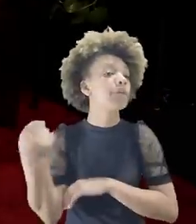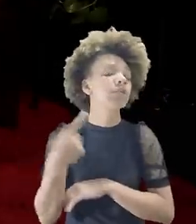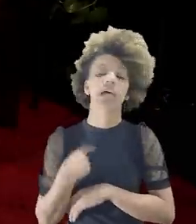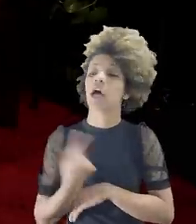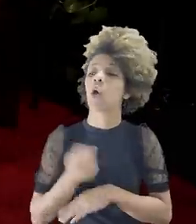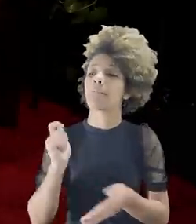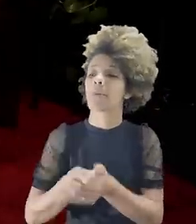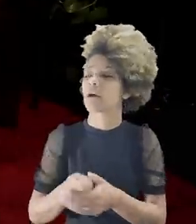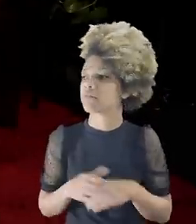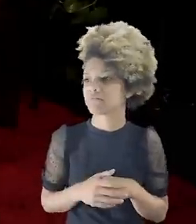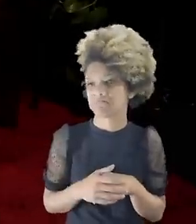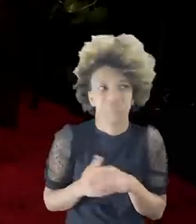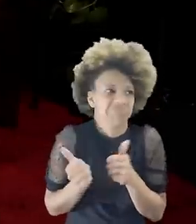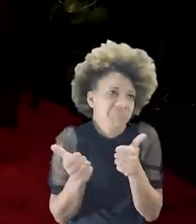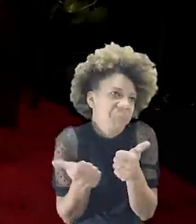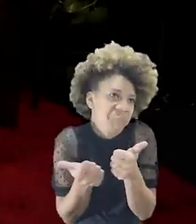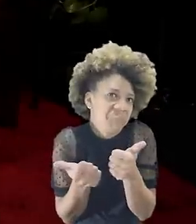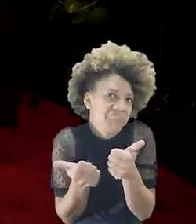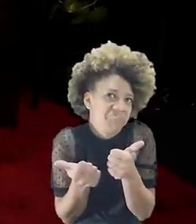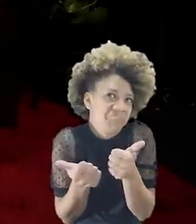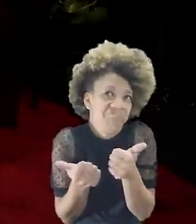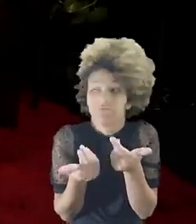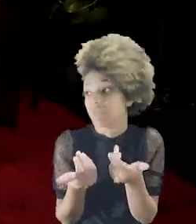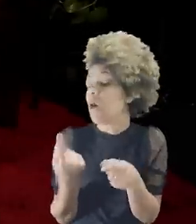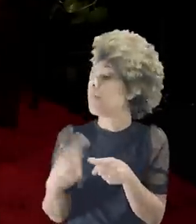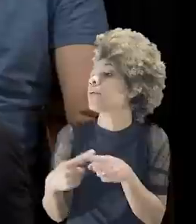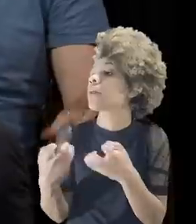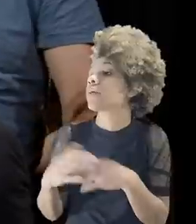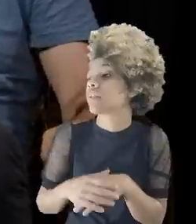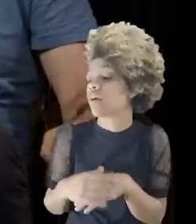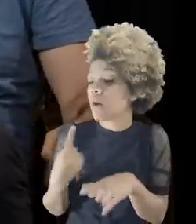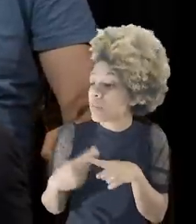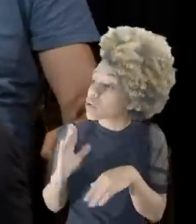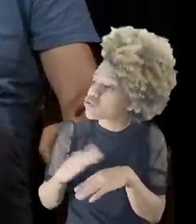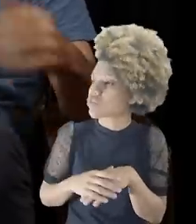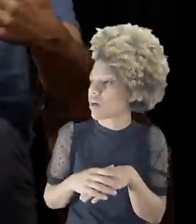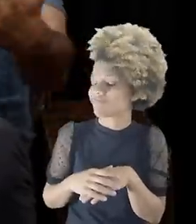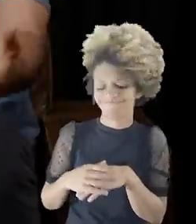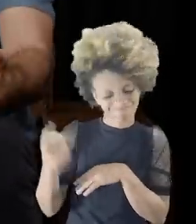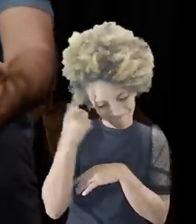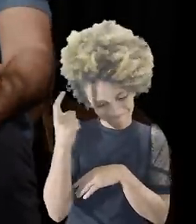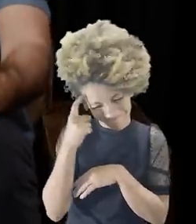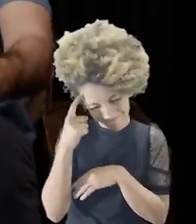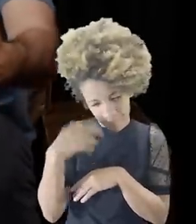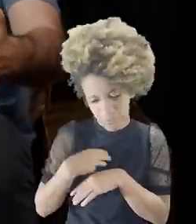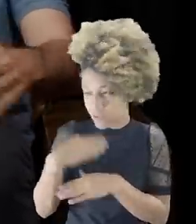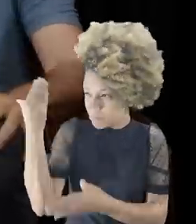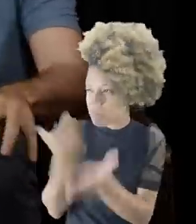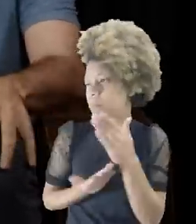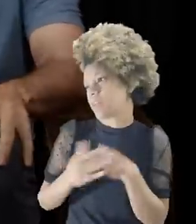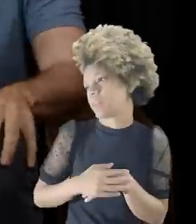rodada é minha ali eu falei se o técnico que eu queria por quê Porque eu já tava me martirizando pela derrota